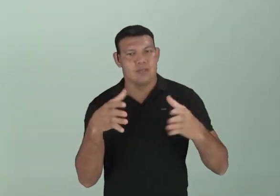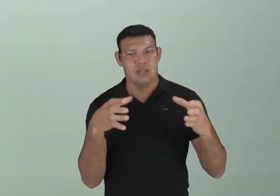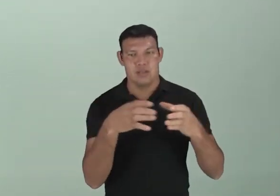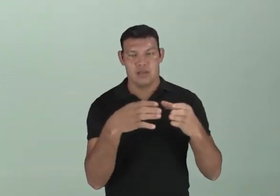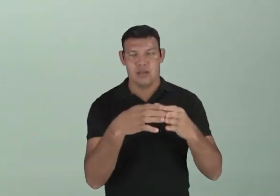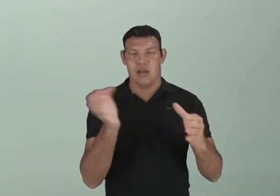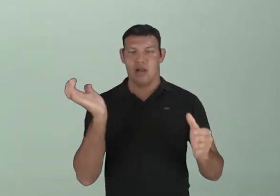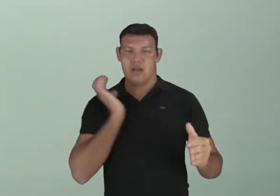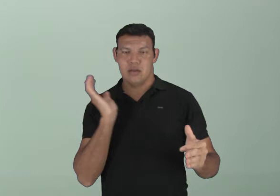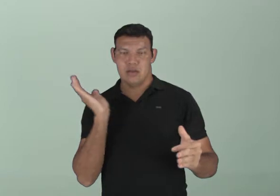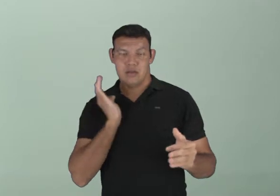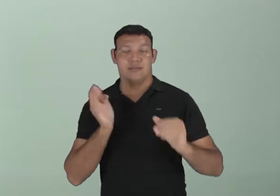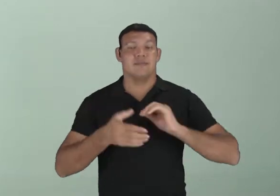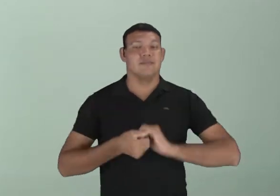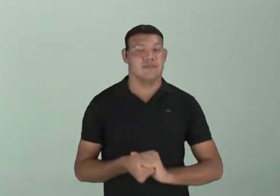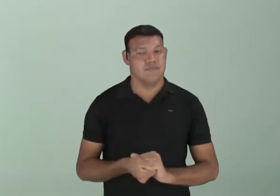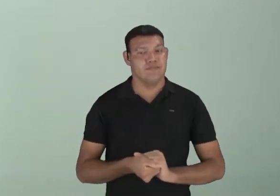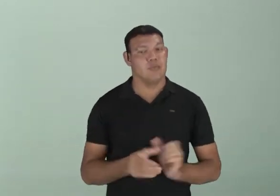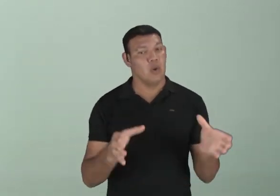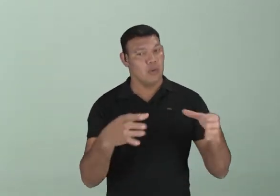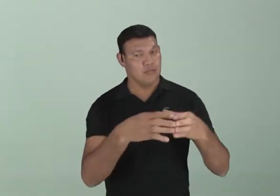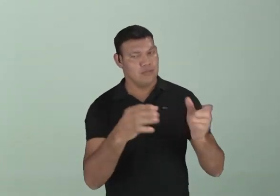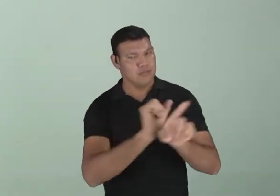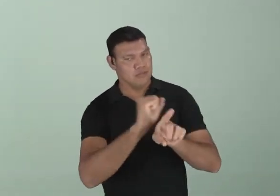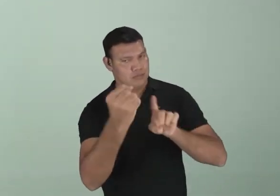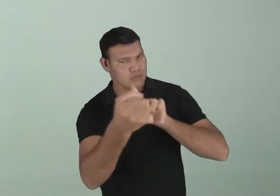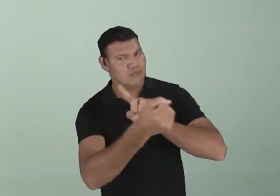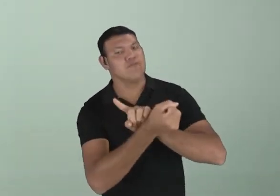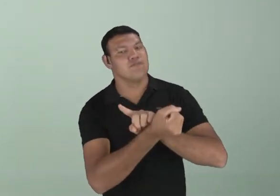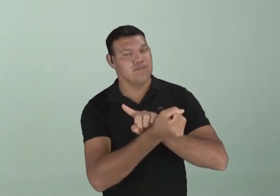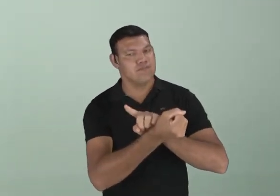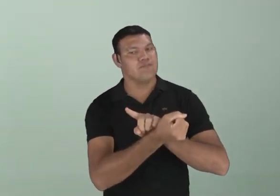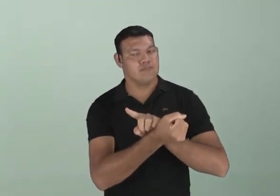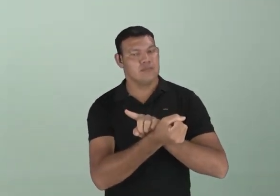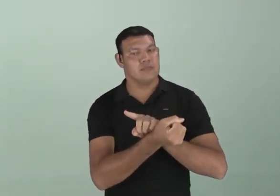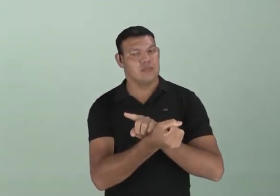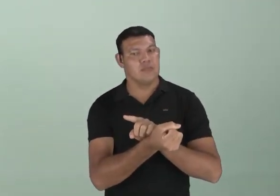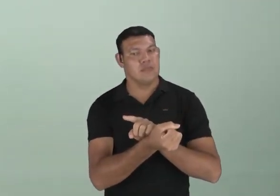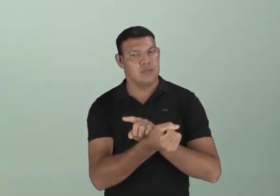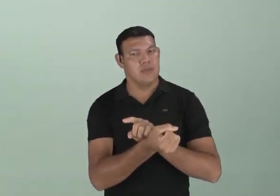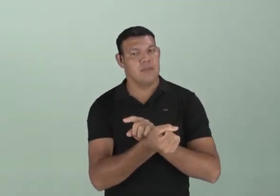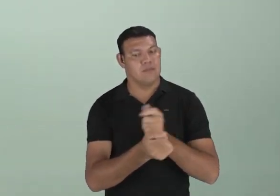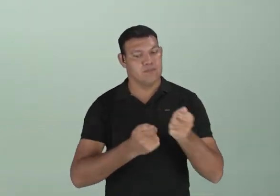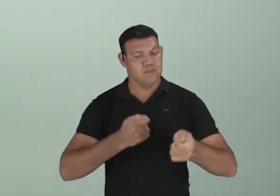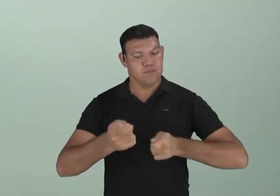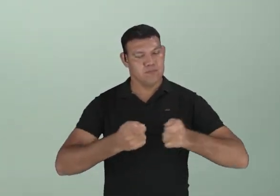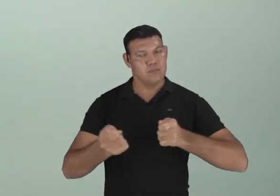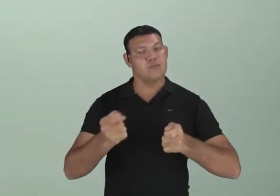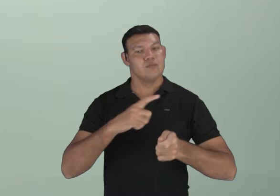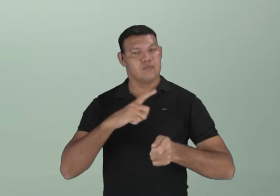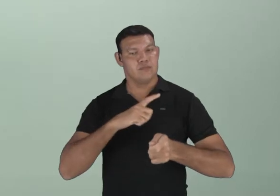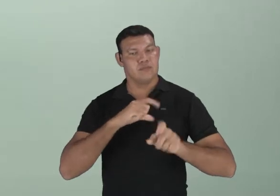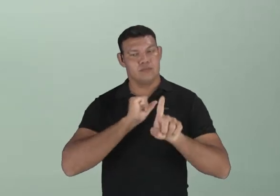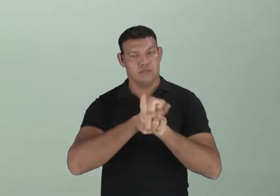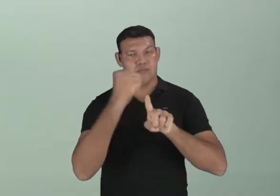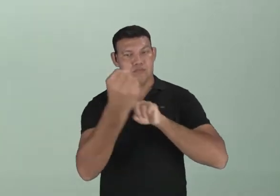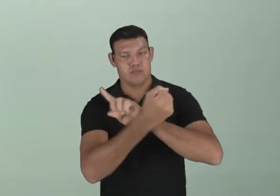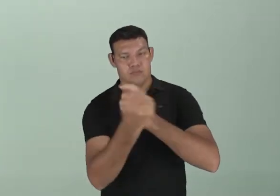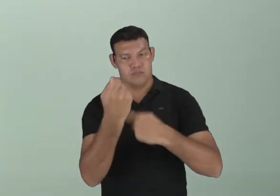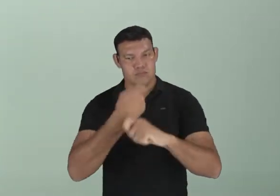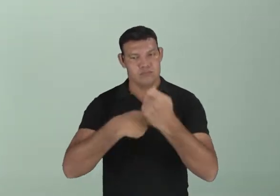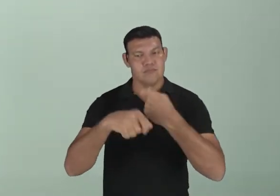classe burguesa, que é a classe social que detém todo o controle econômico da